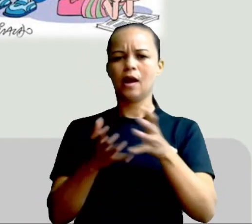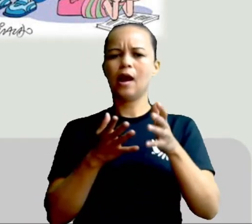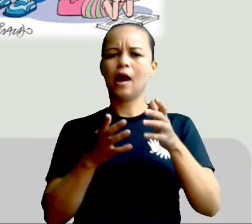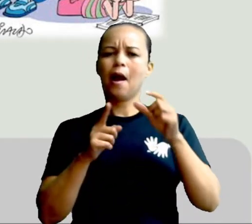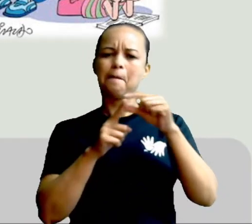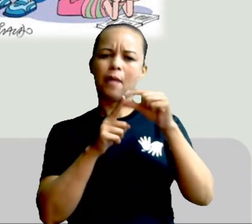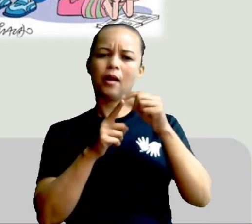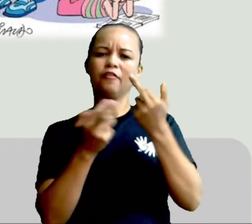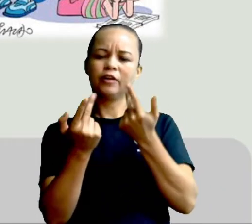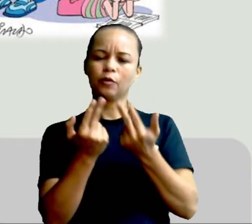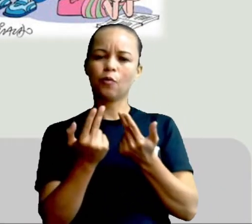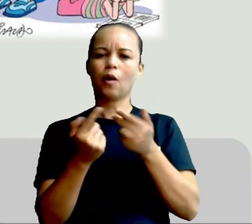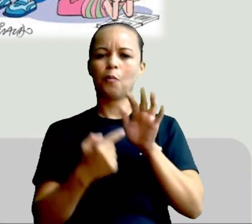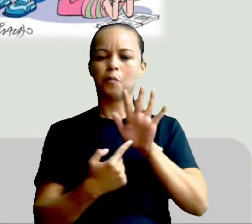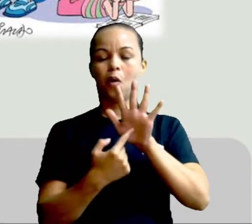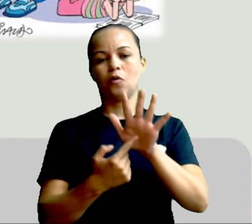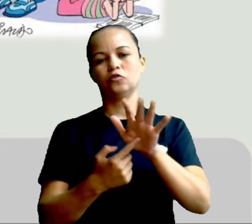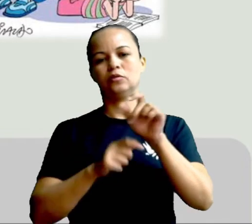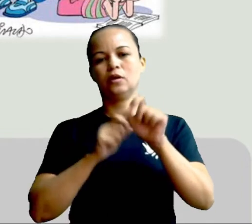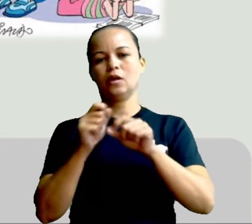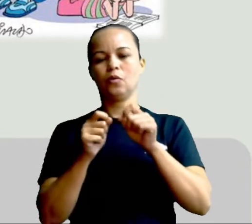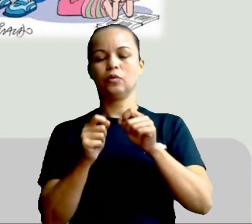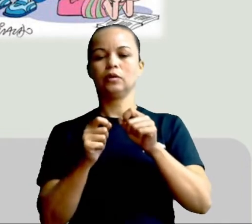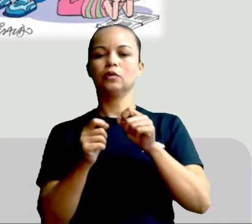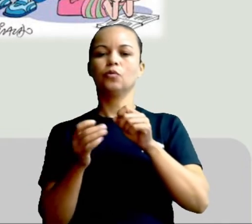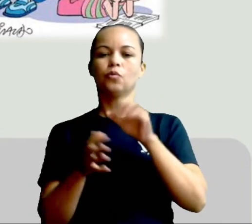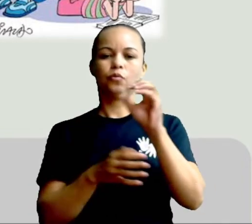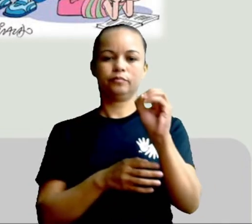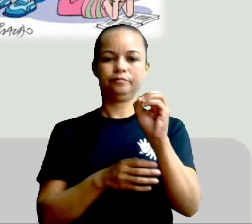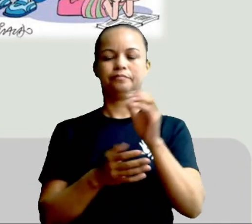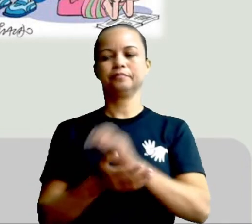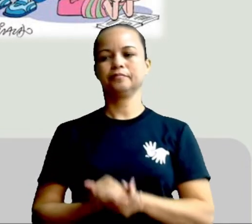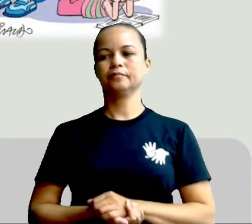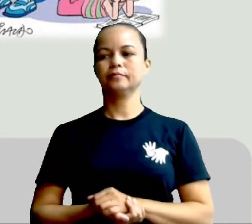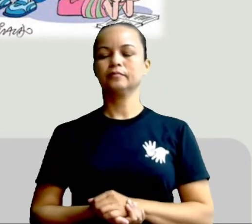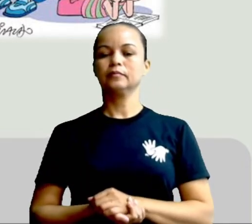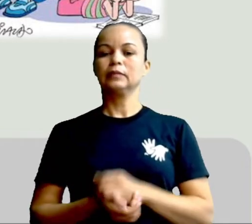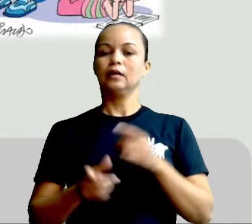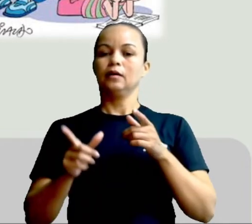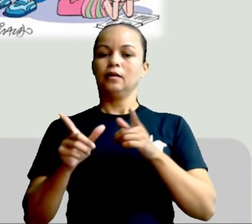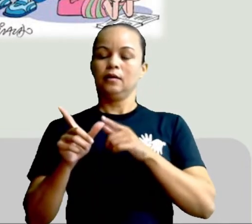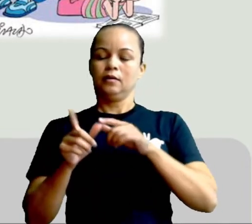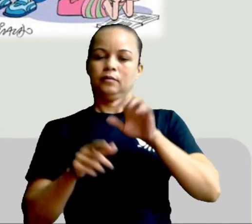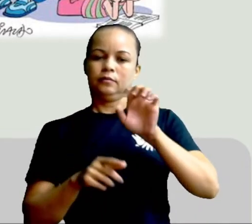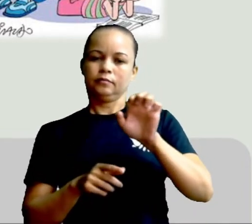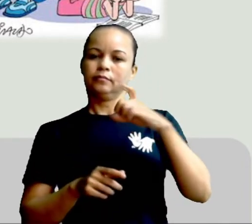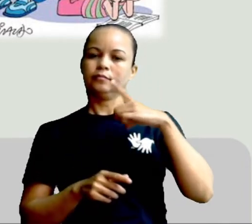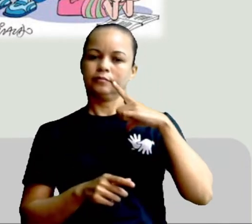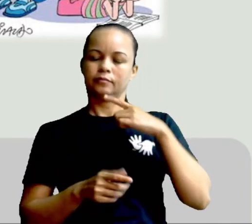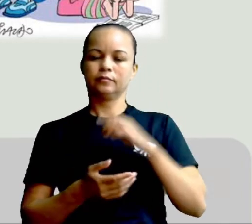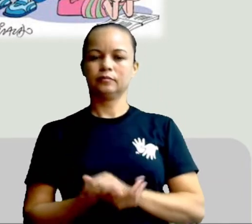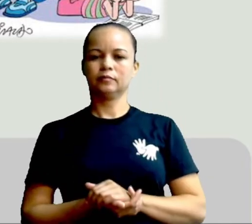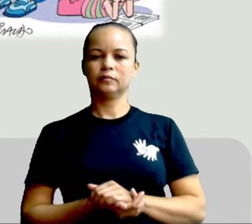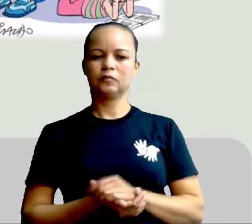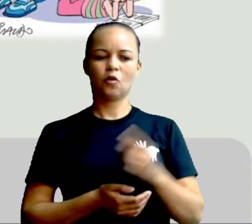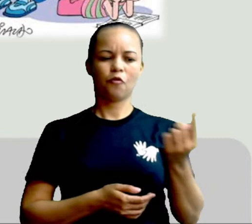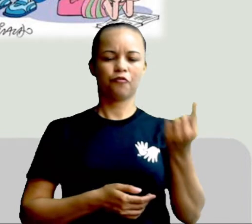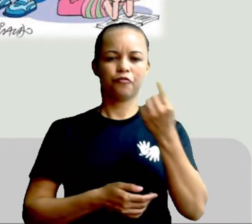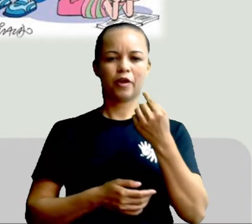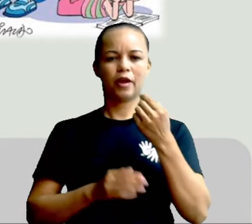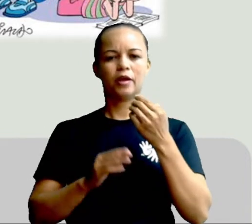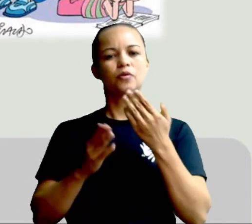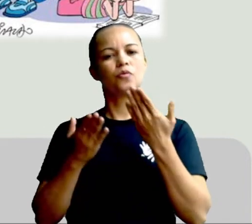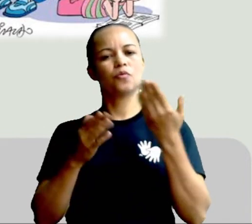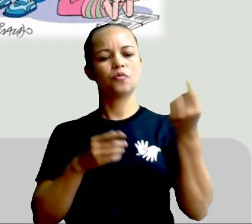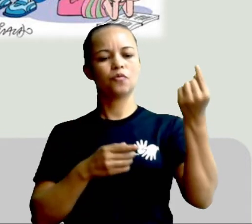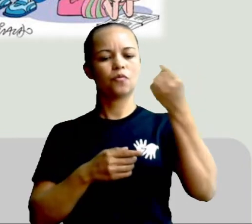a mesma palavra, está indicando aí o modo. Então, na letra E temos, venham ao